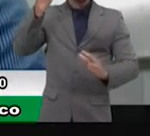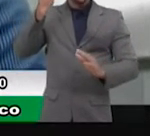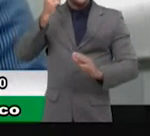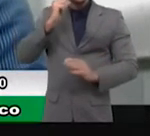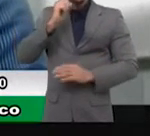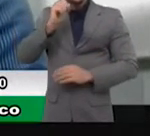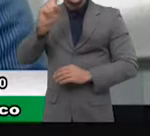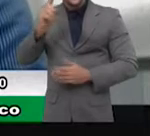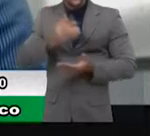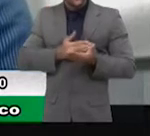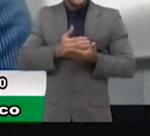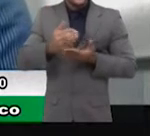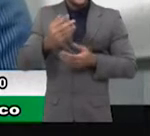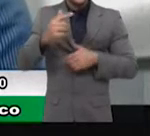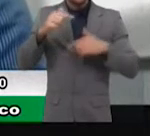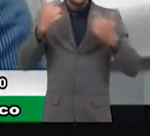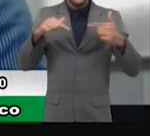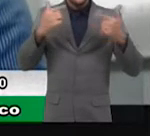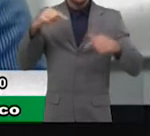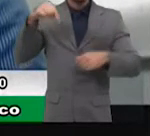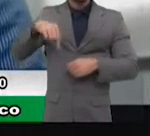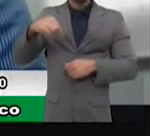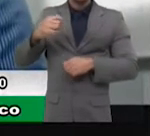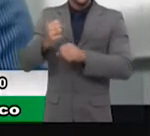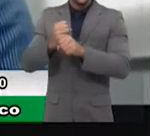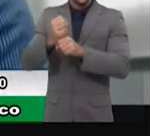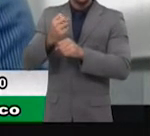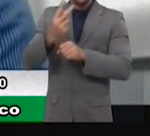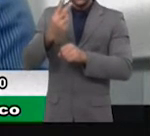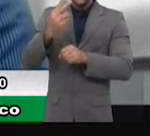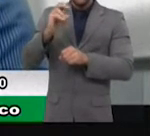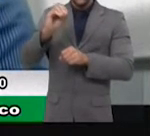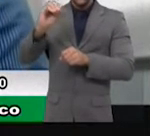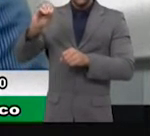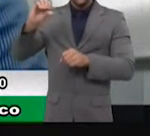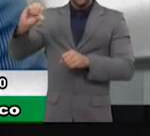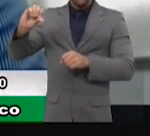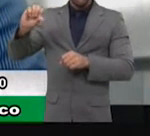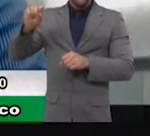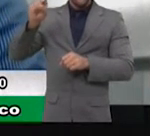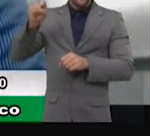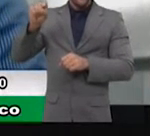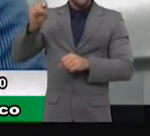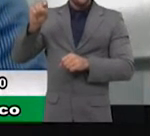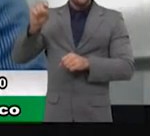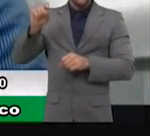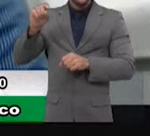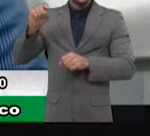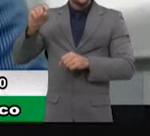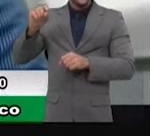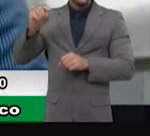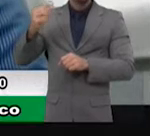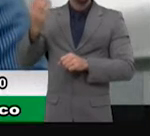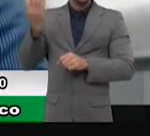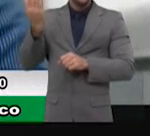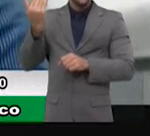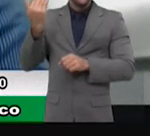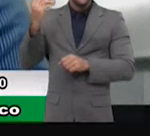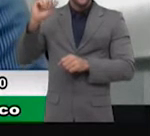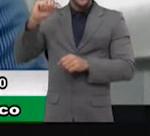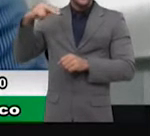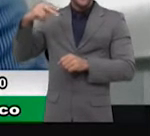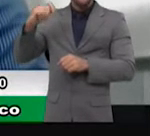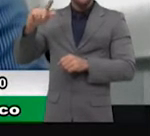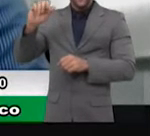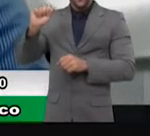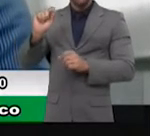em 2009, que foi a vereadora Ana Paula. Foi eleito lá numa coligação com